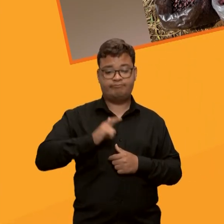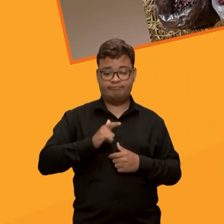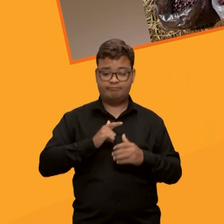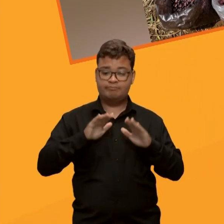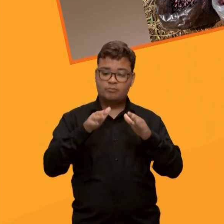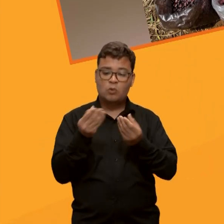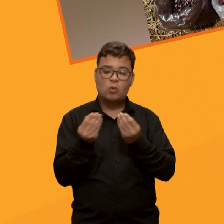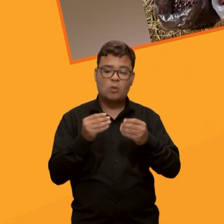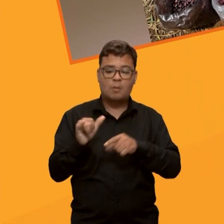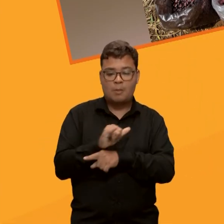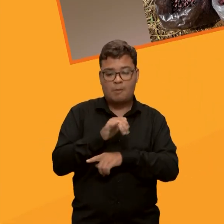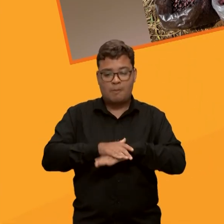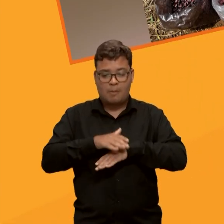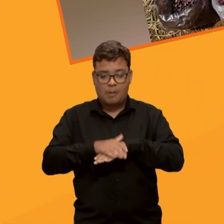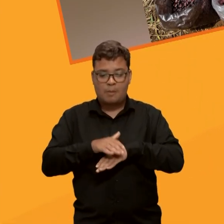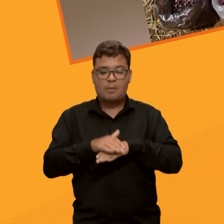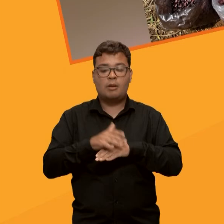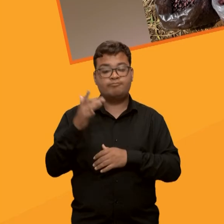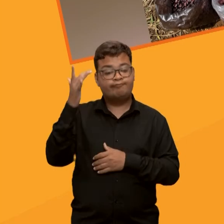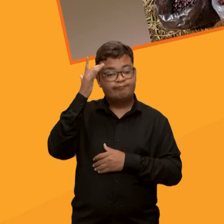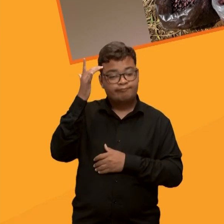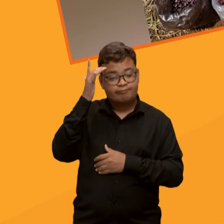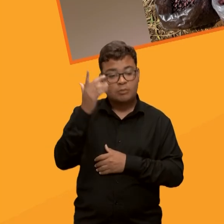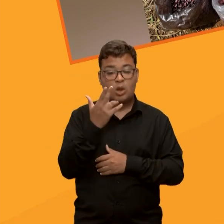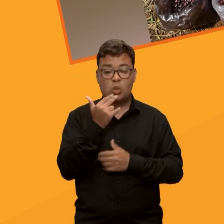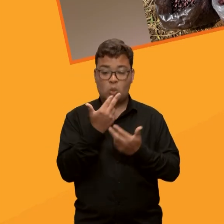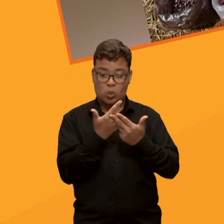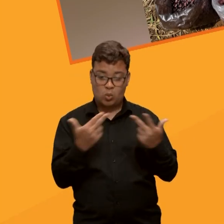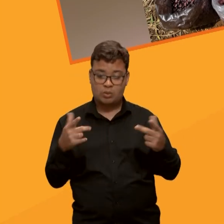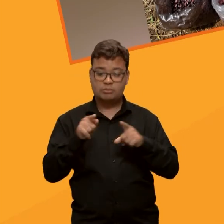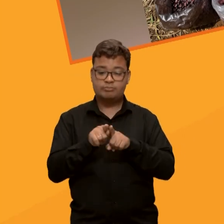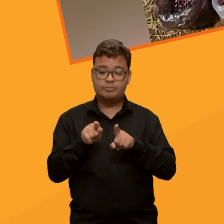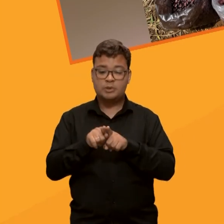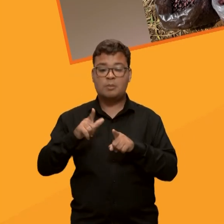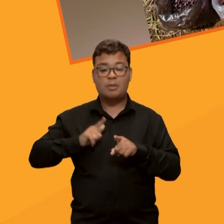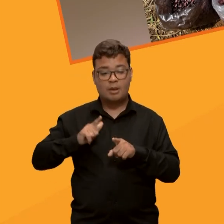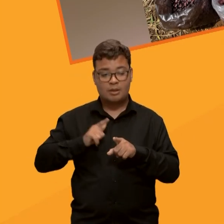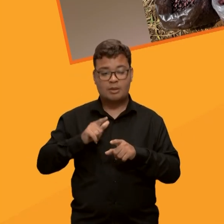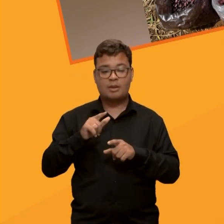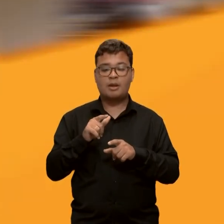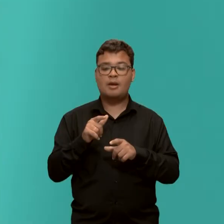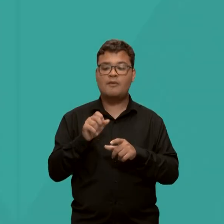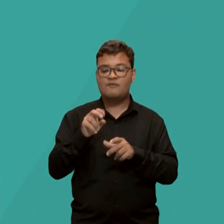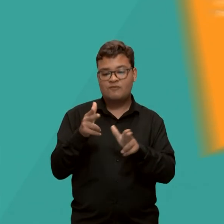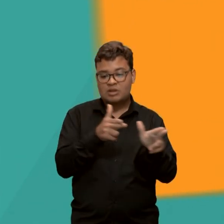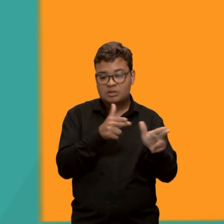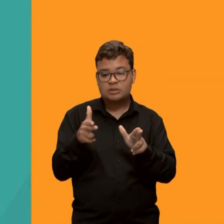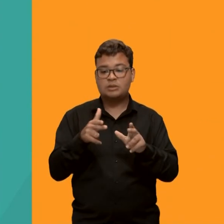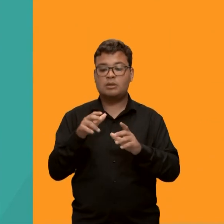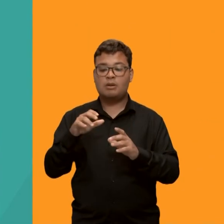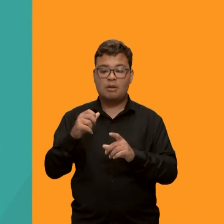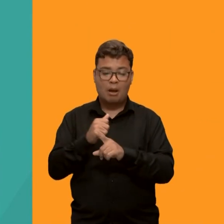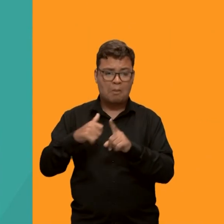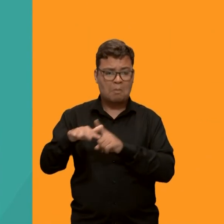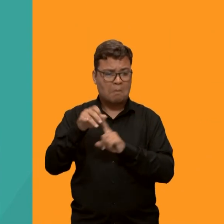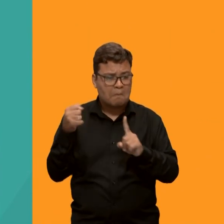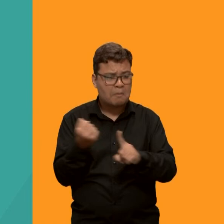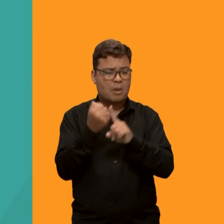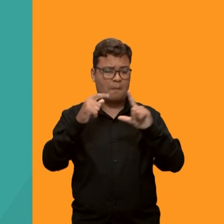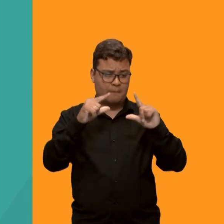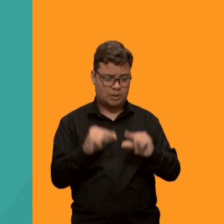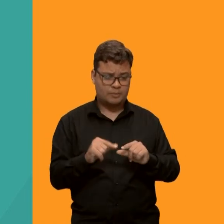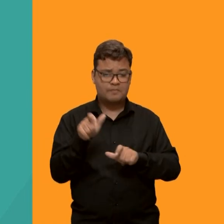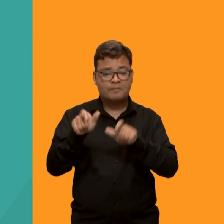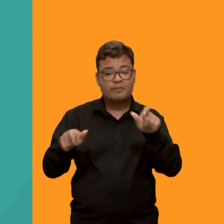manejo racional de nutrientes e o uso de fertilizantes com menor impacto ambiental. Os alunos do projeto